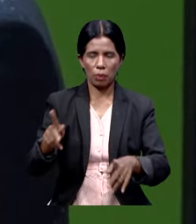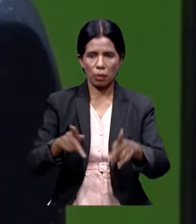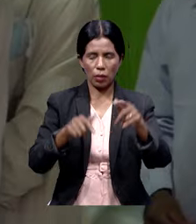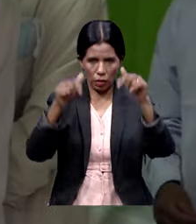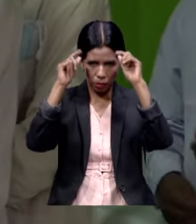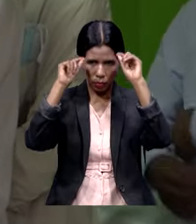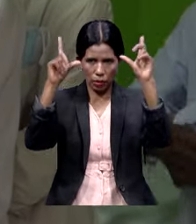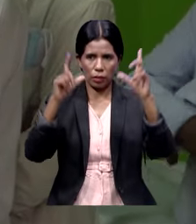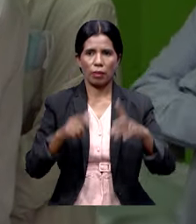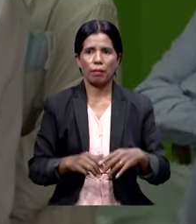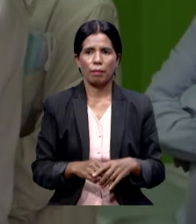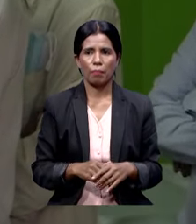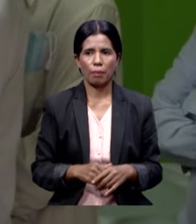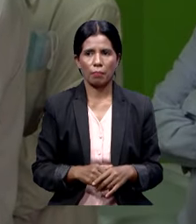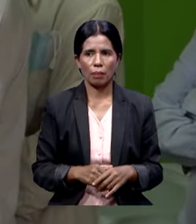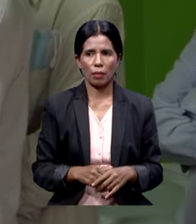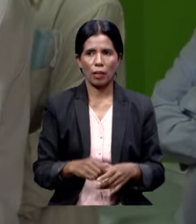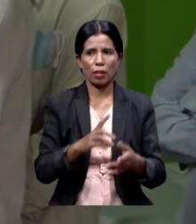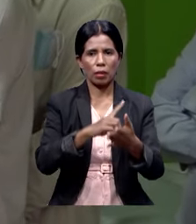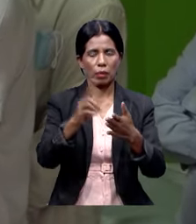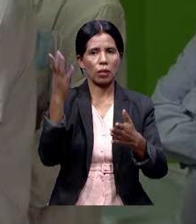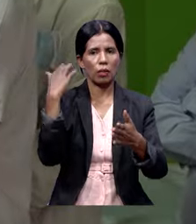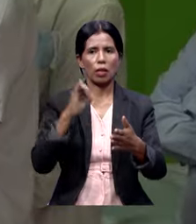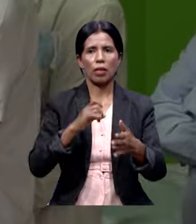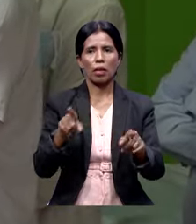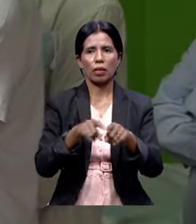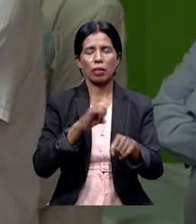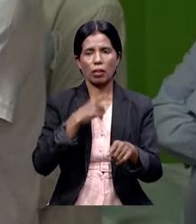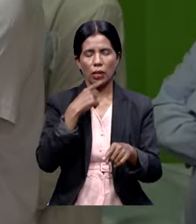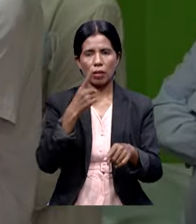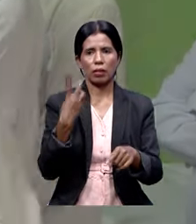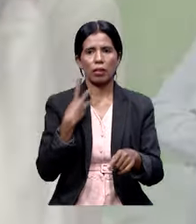Timor-Leste. Iha semana koto kanesan haudehan ita entrega na